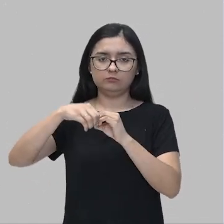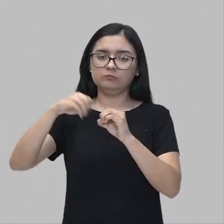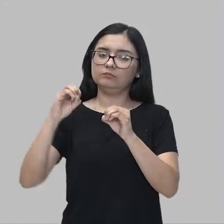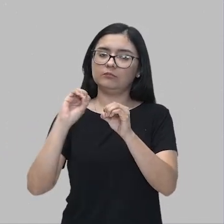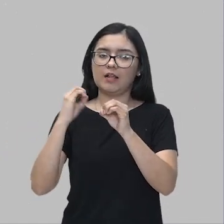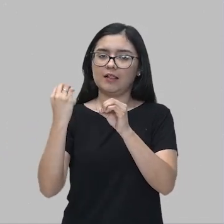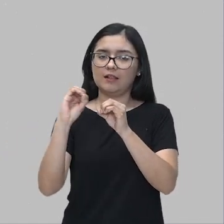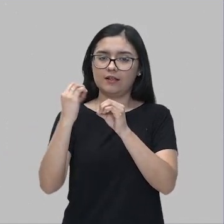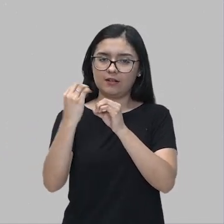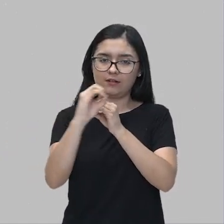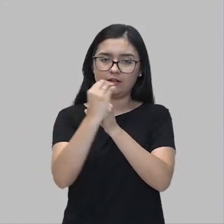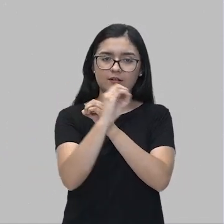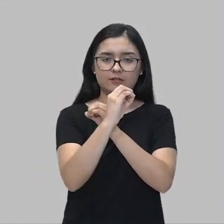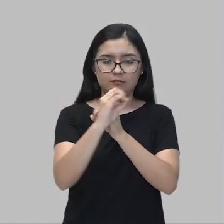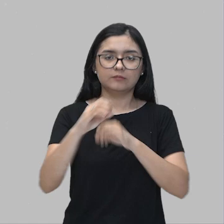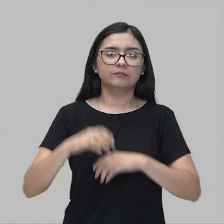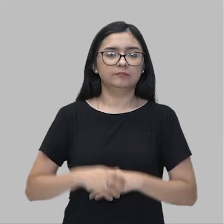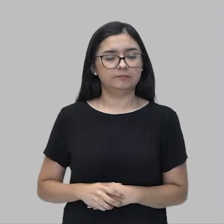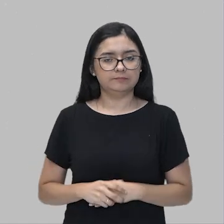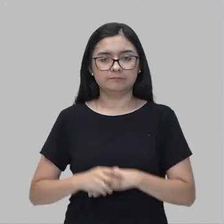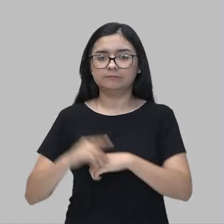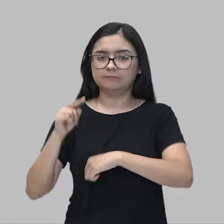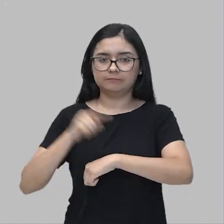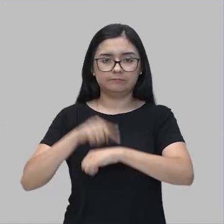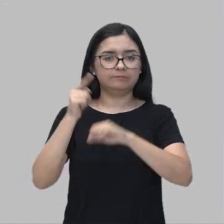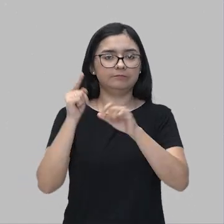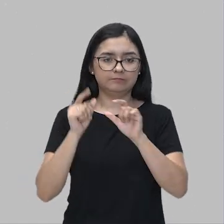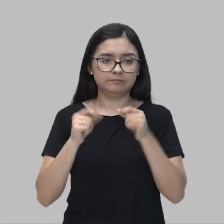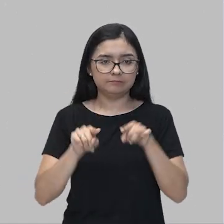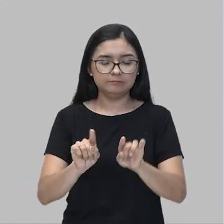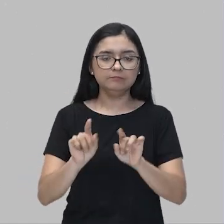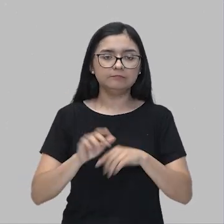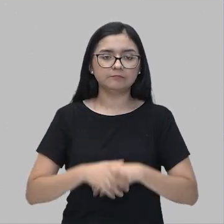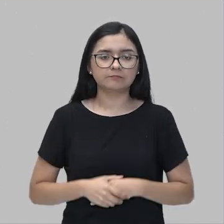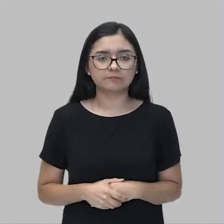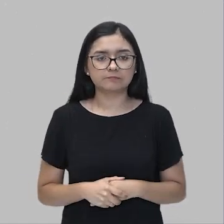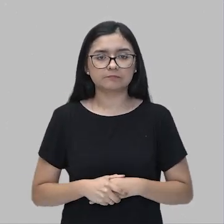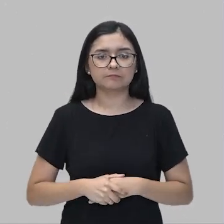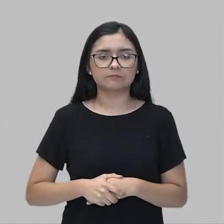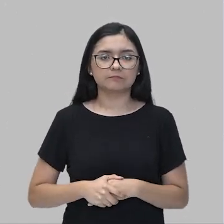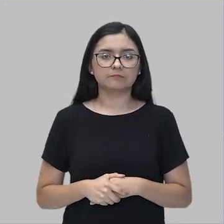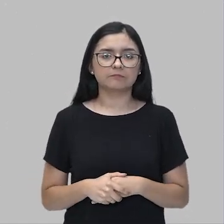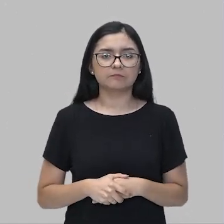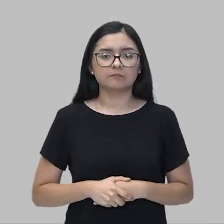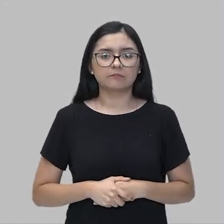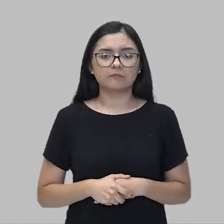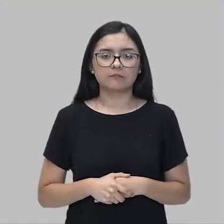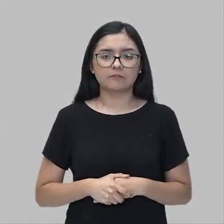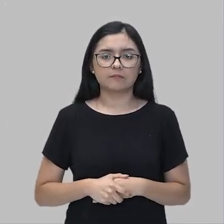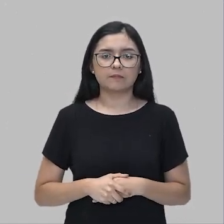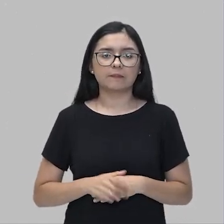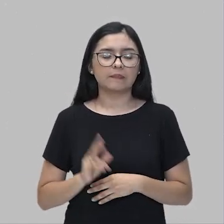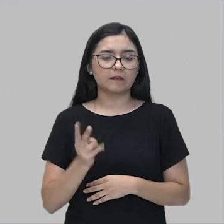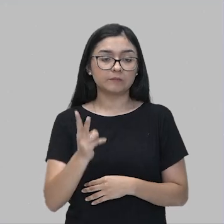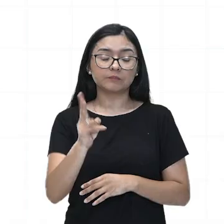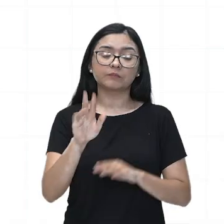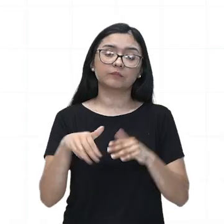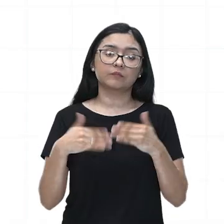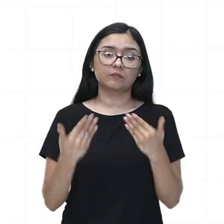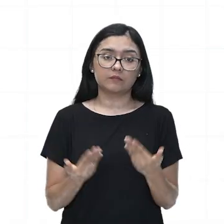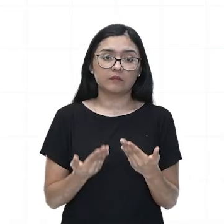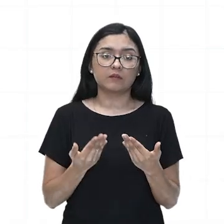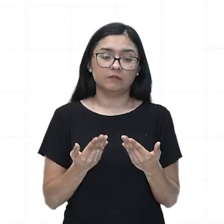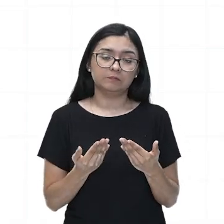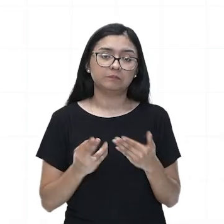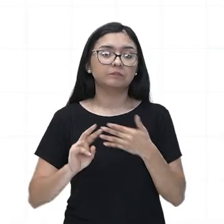e de translação, eles ocorrem de forma concomitante, certo? Então, como